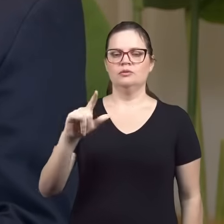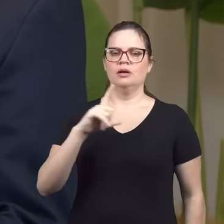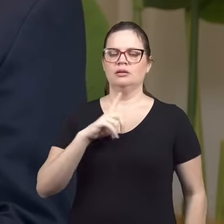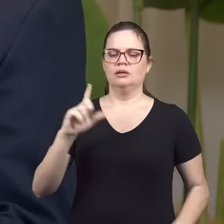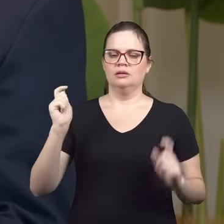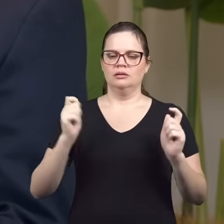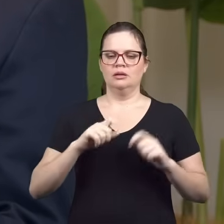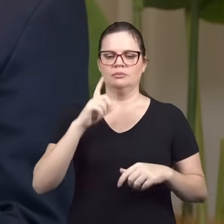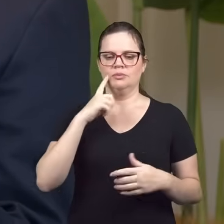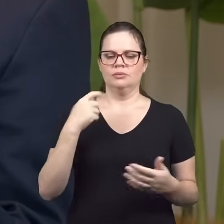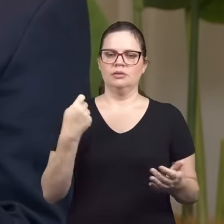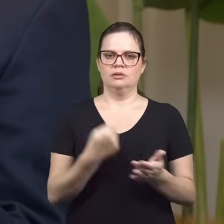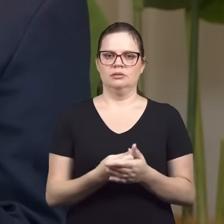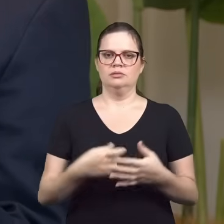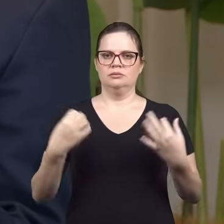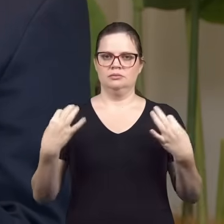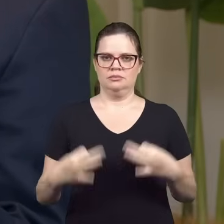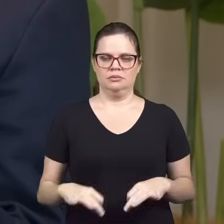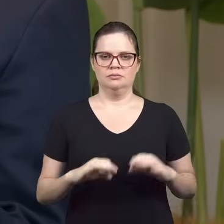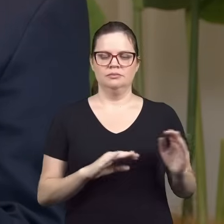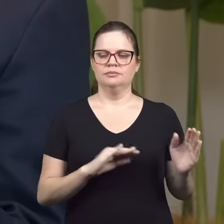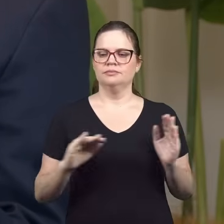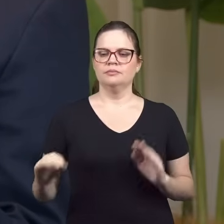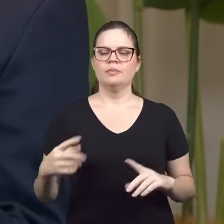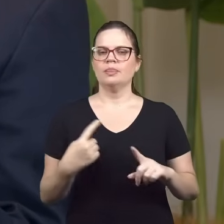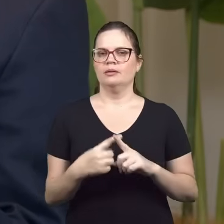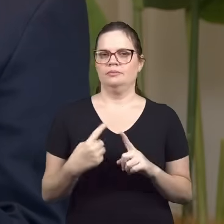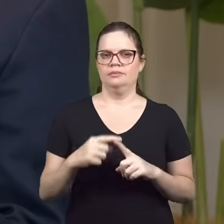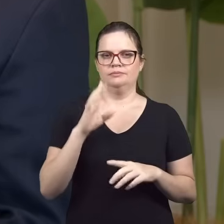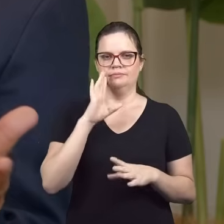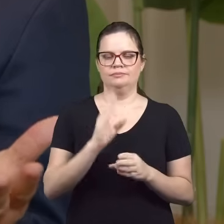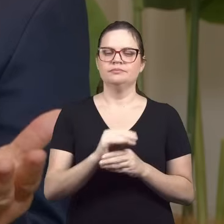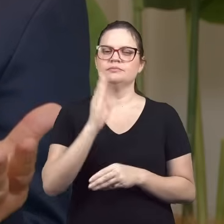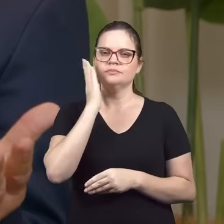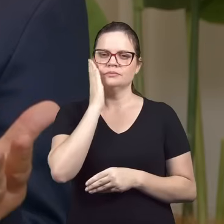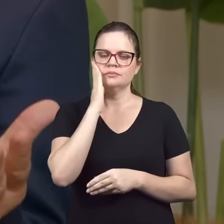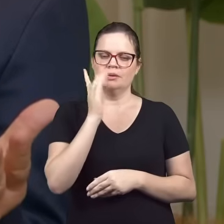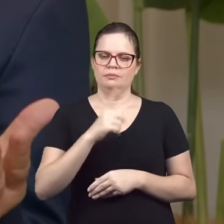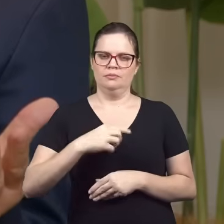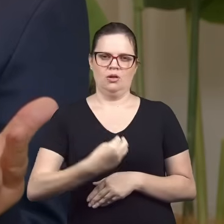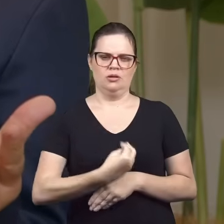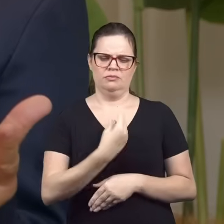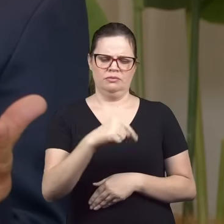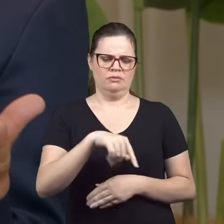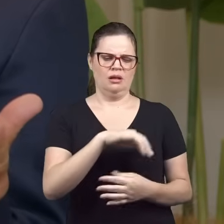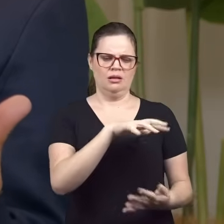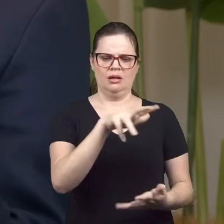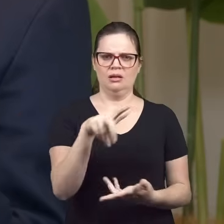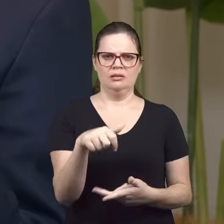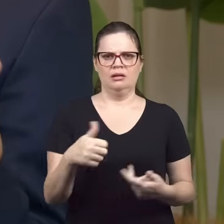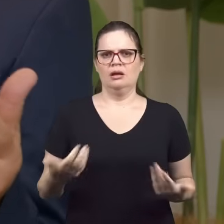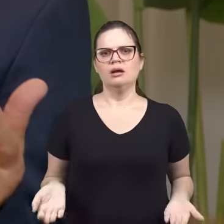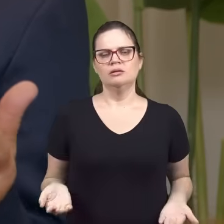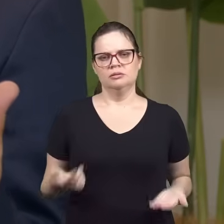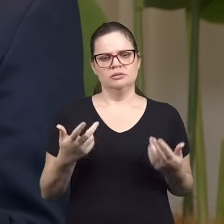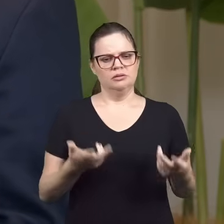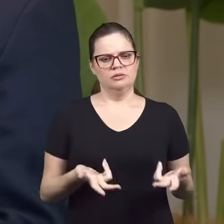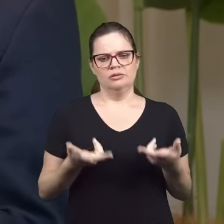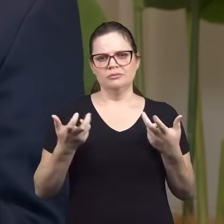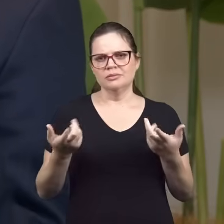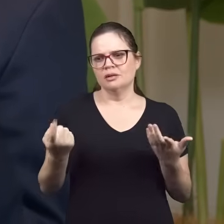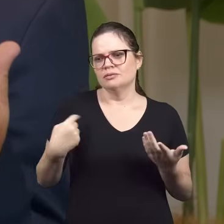escolhas. Porque não há como negar que nós vivemos no mundo. Não tem como negar que o jovem está